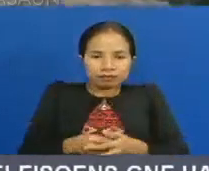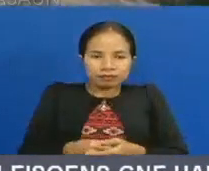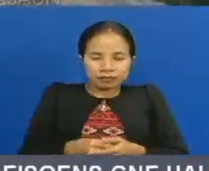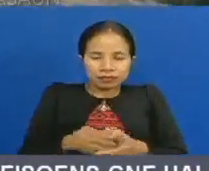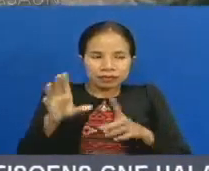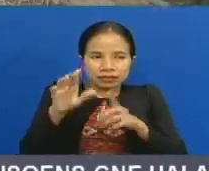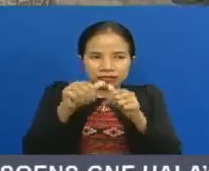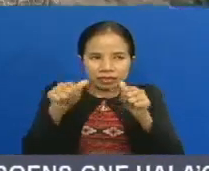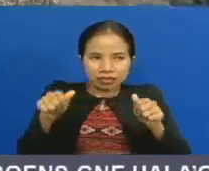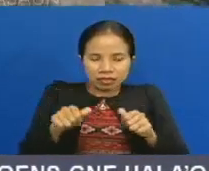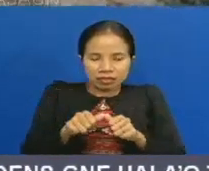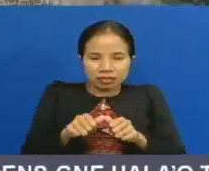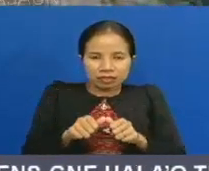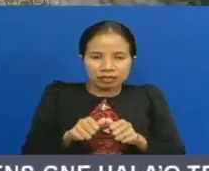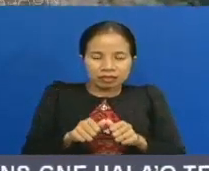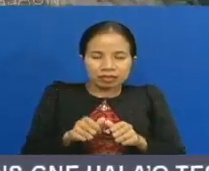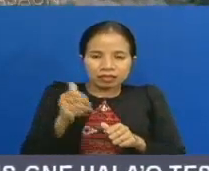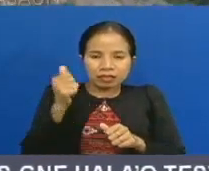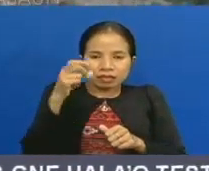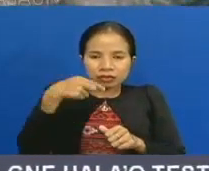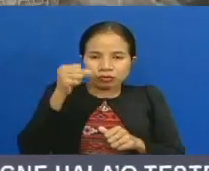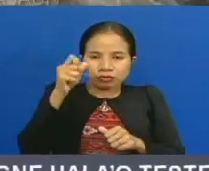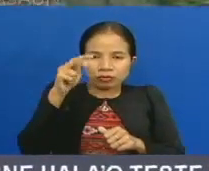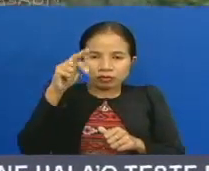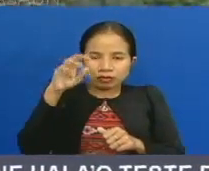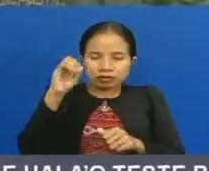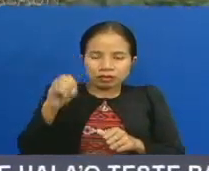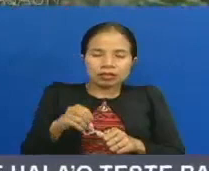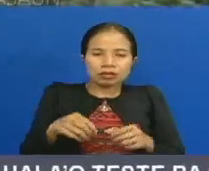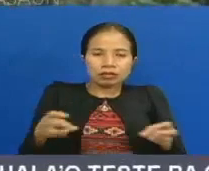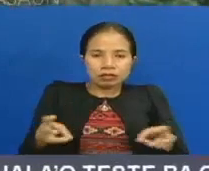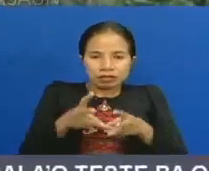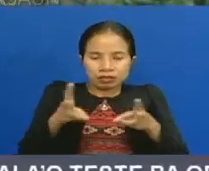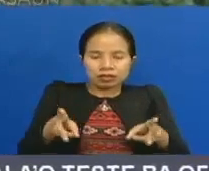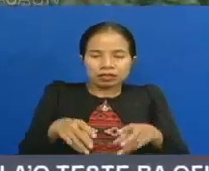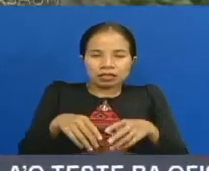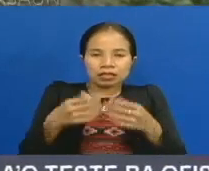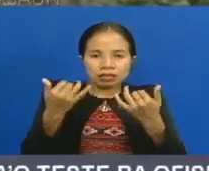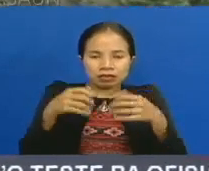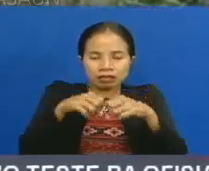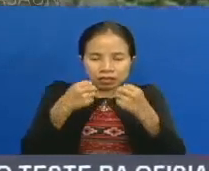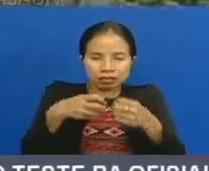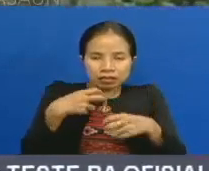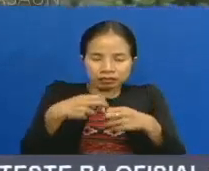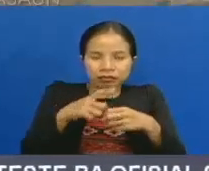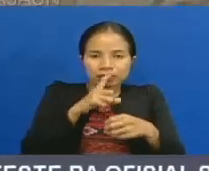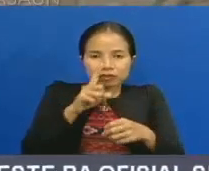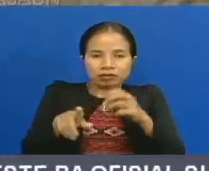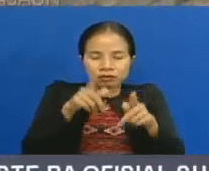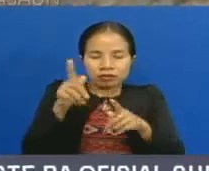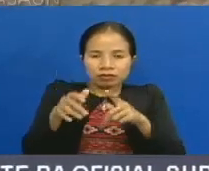Se fi aldea non kikan, Agustino Timo hateten, condição estrada orasne kotu hela, no susertebes, ba